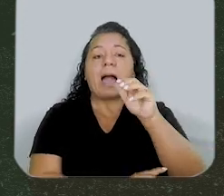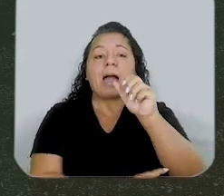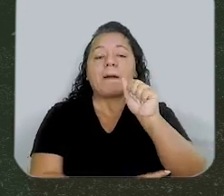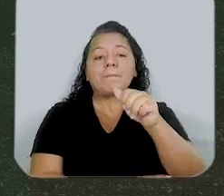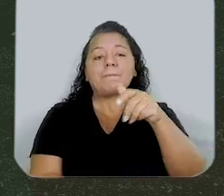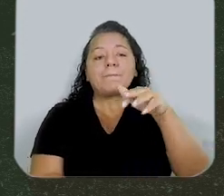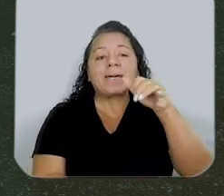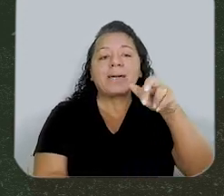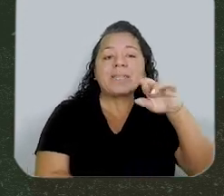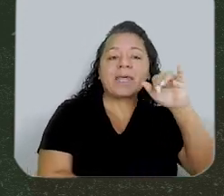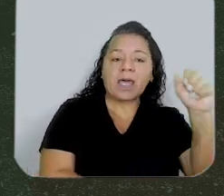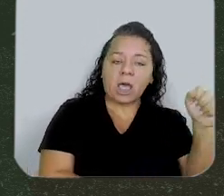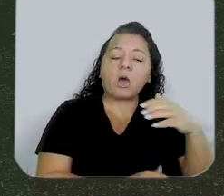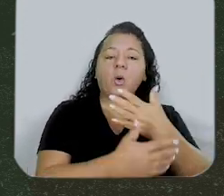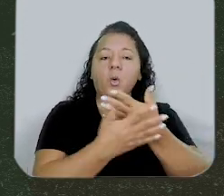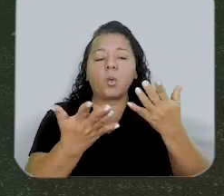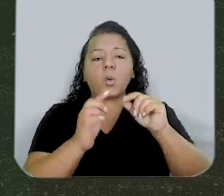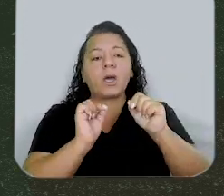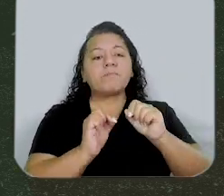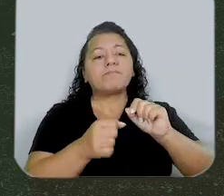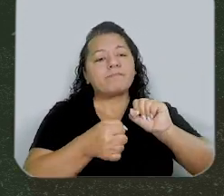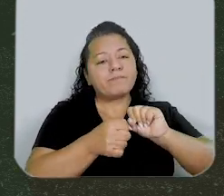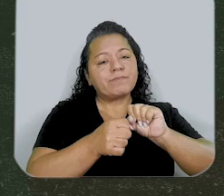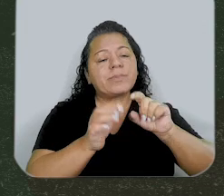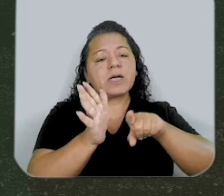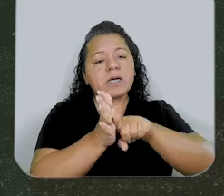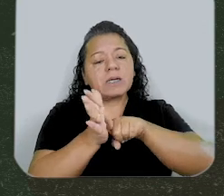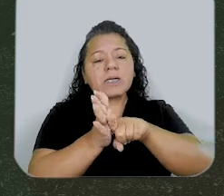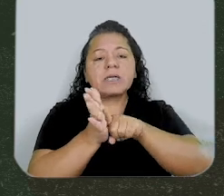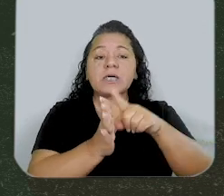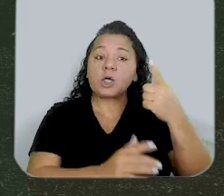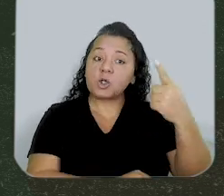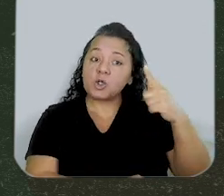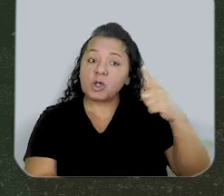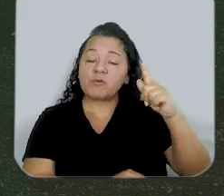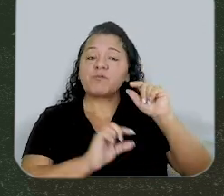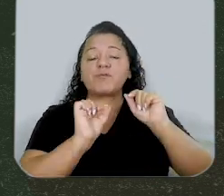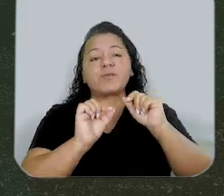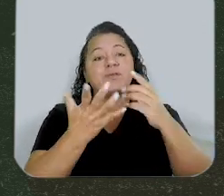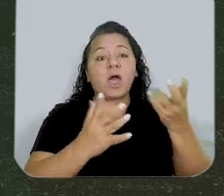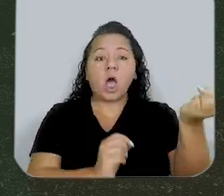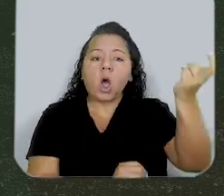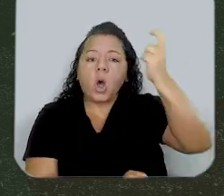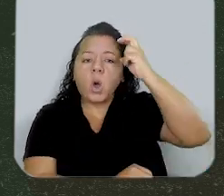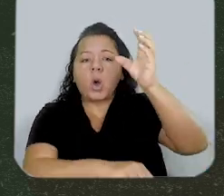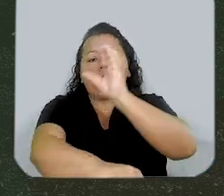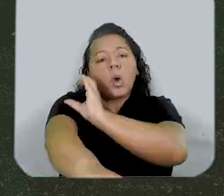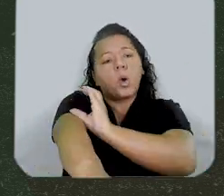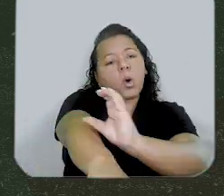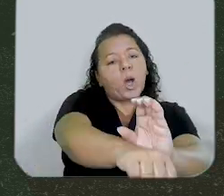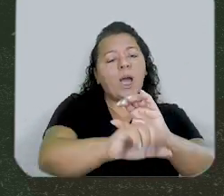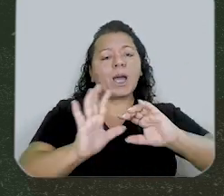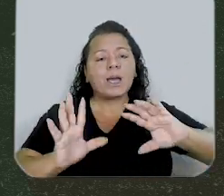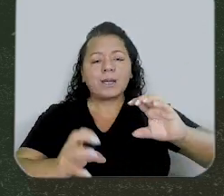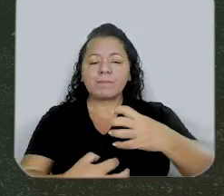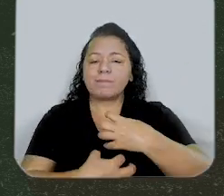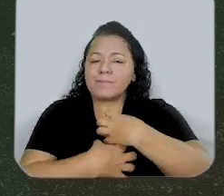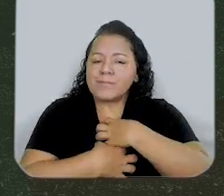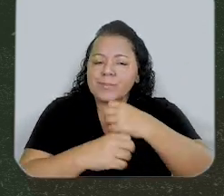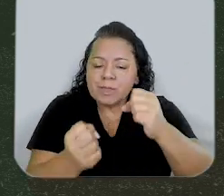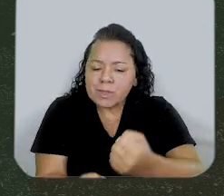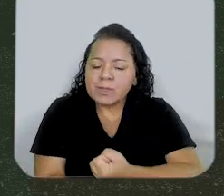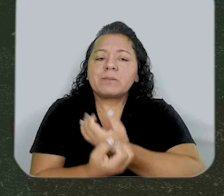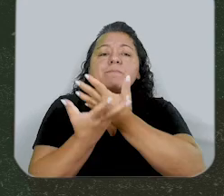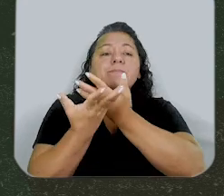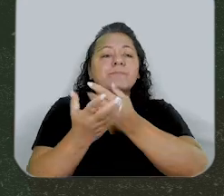Indígena e Comunidades Quilombolas. Atualmente, desenvolve pesquisa na área da Geografia Cultural, Geografia das Emoções e das